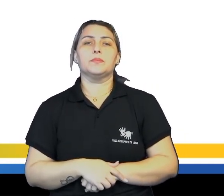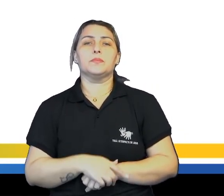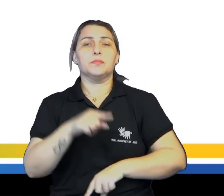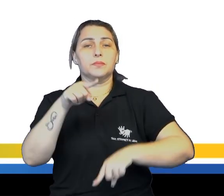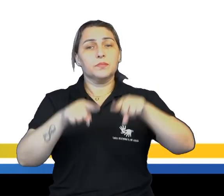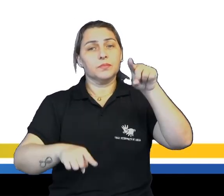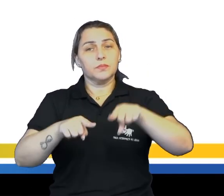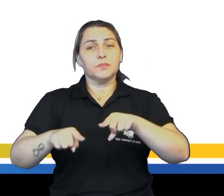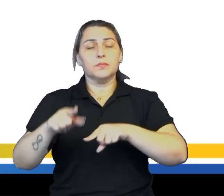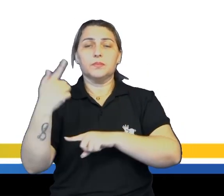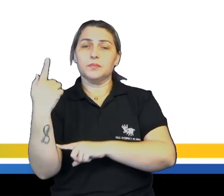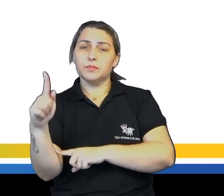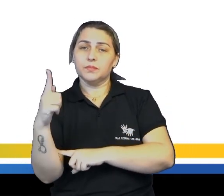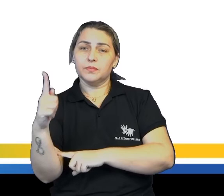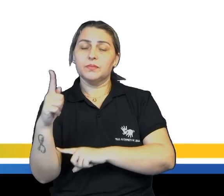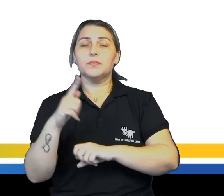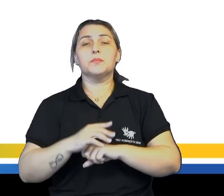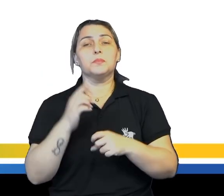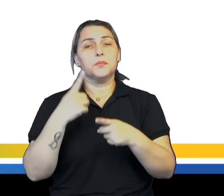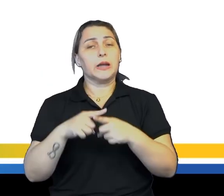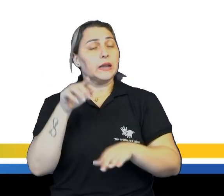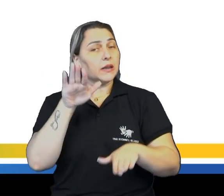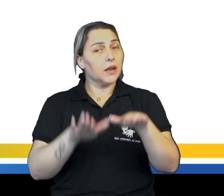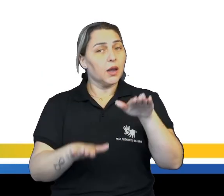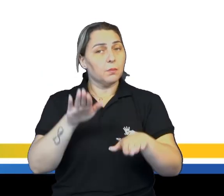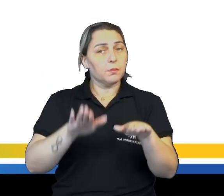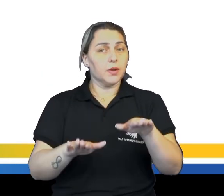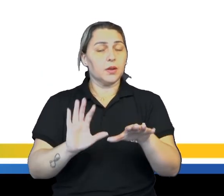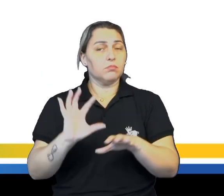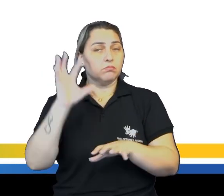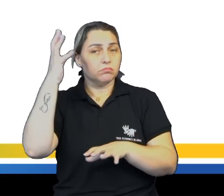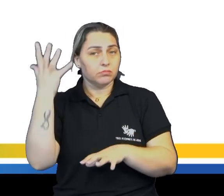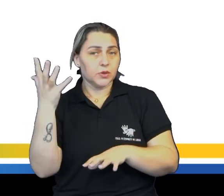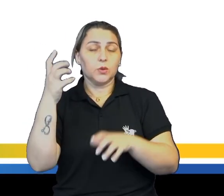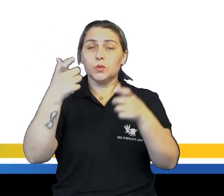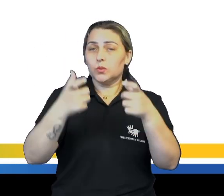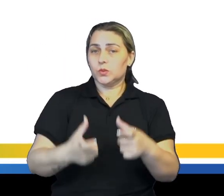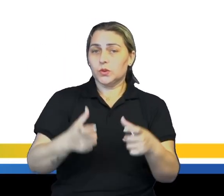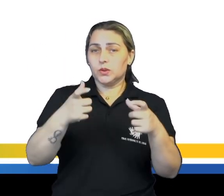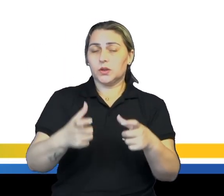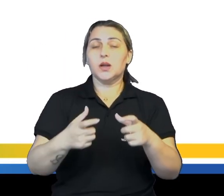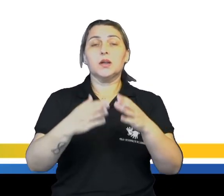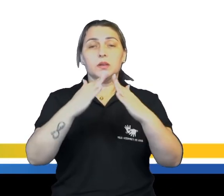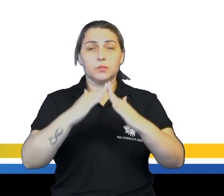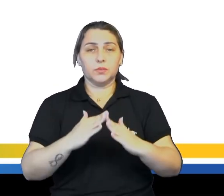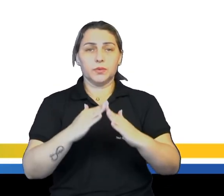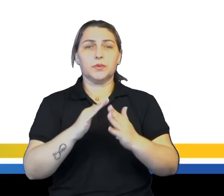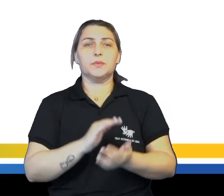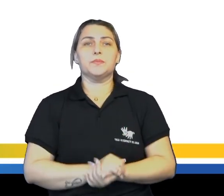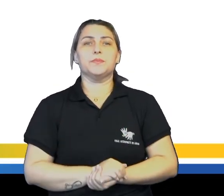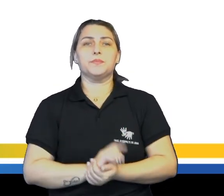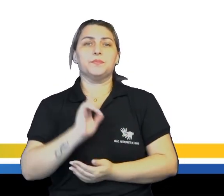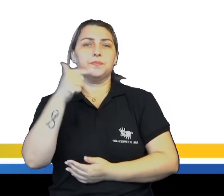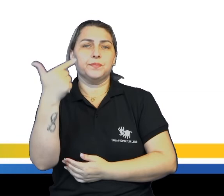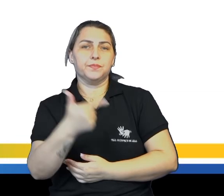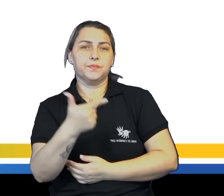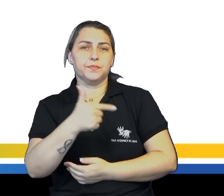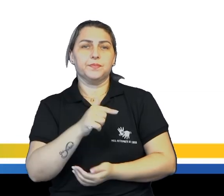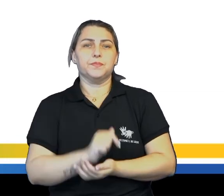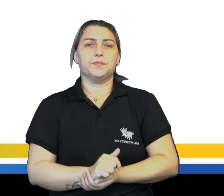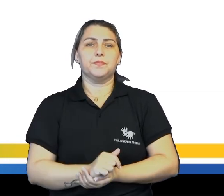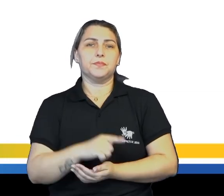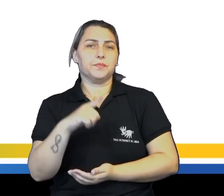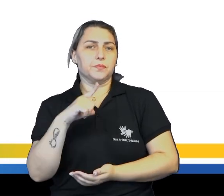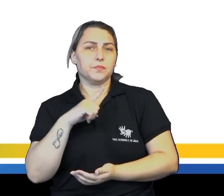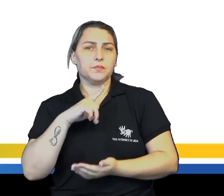Acertou quem disse variação geográfica, porque depende da situação ou do lugar que se mora. A próxima pergunta é